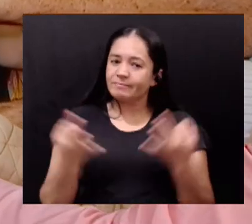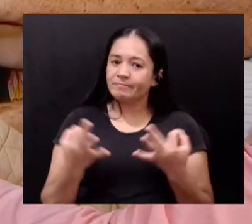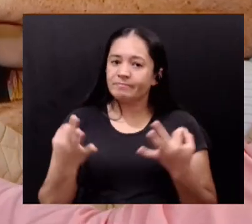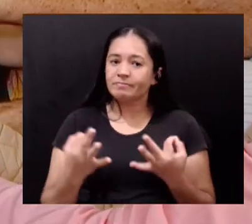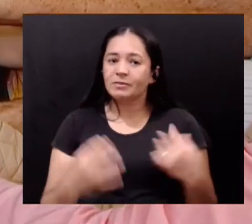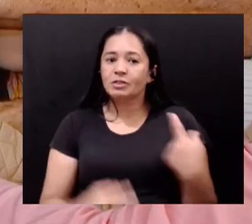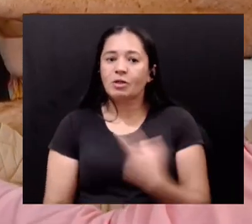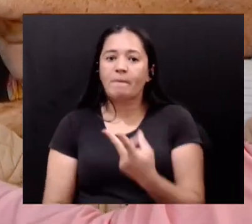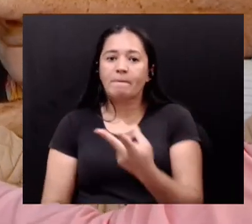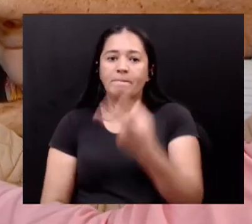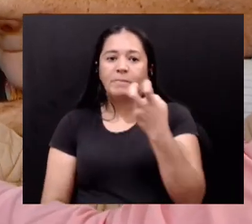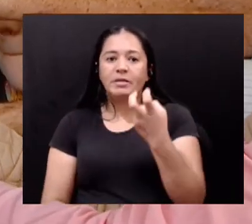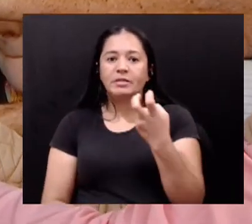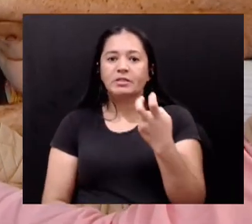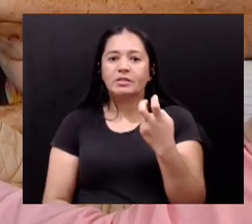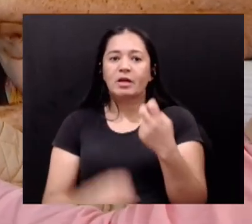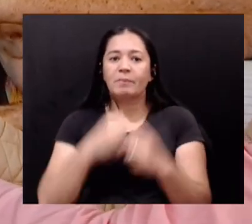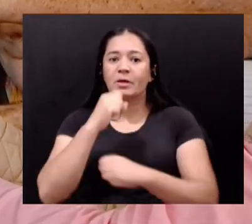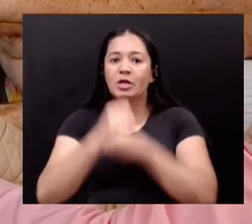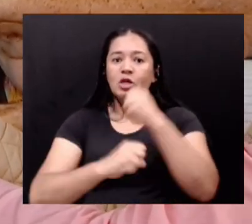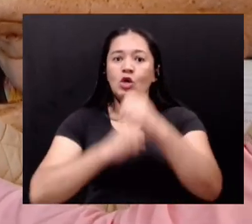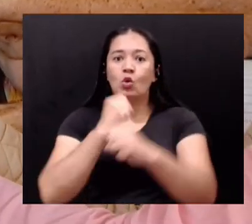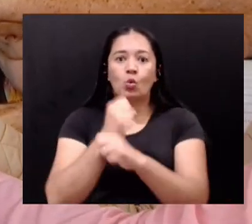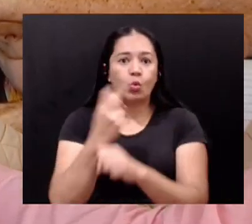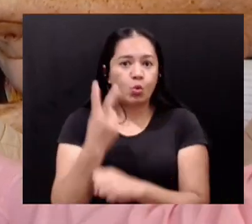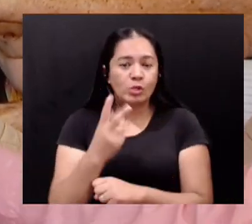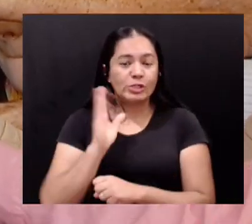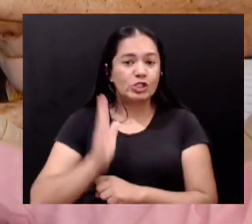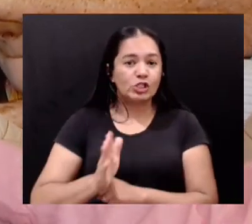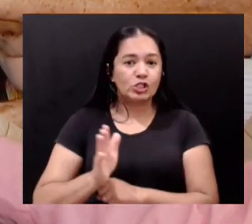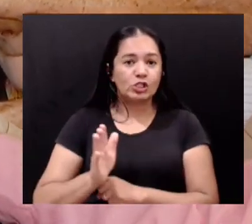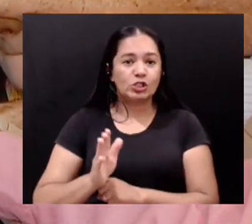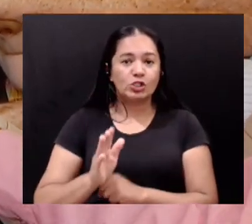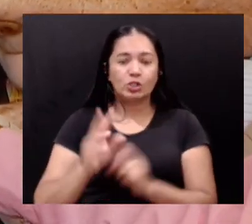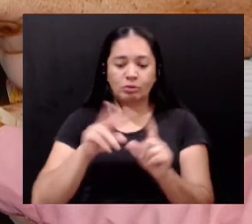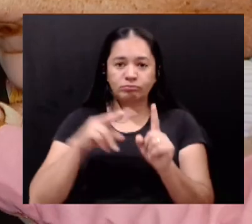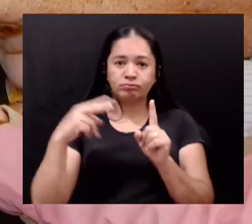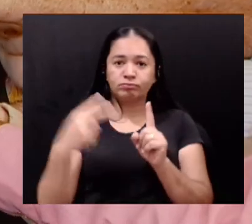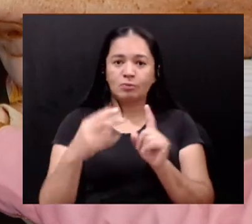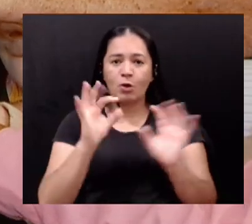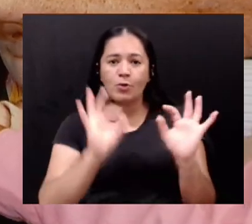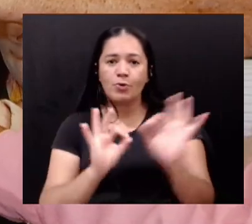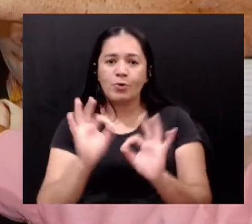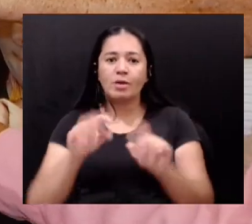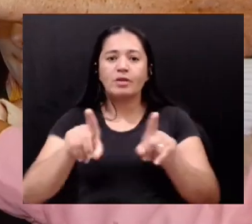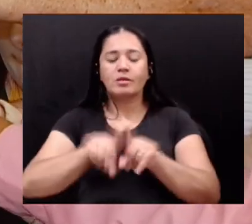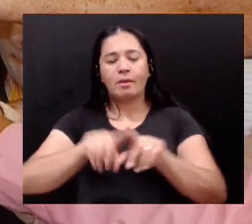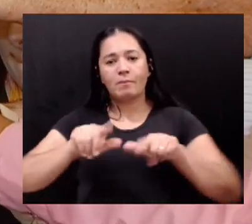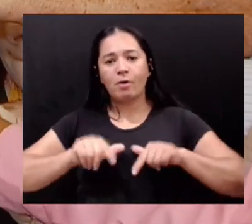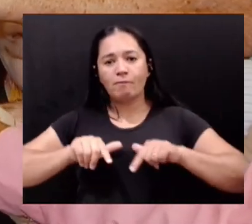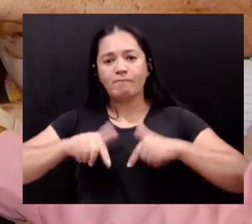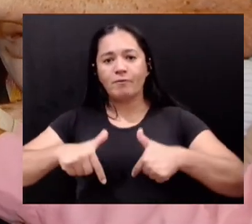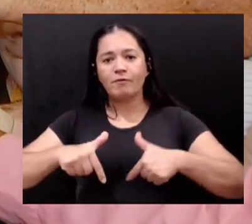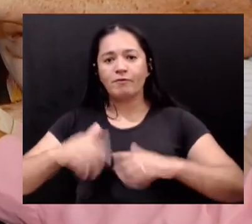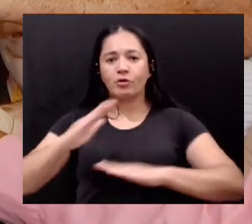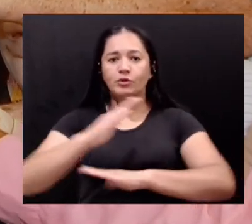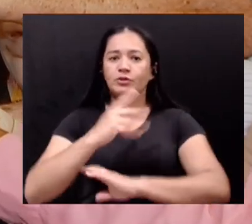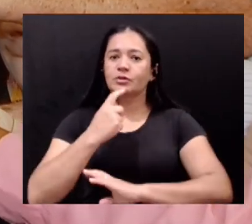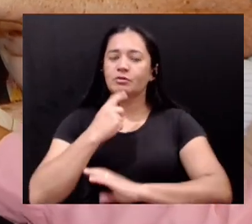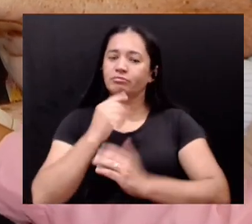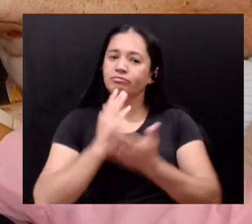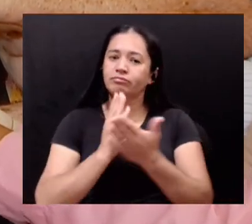2 anos, mas sim é um trabalho que está consolidado do ponto de vista do planejamento. Também o esforço da Câmara Municipal na aprovação de novas leis